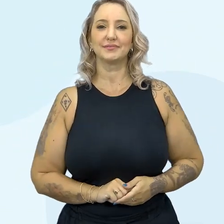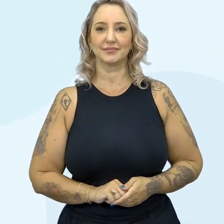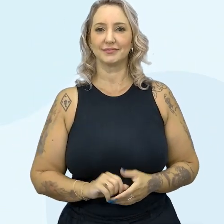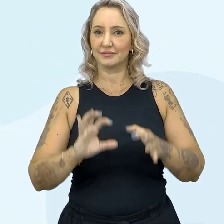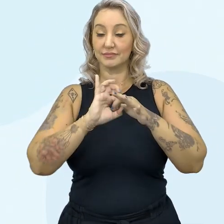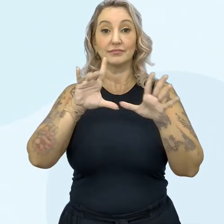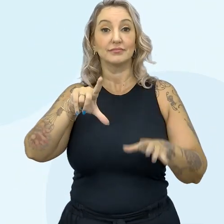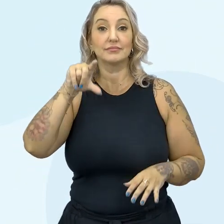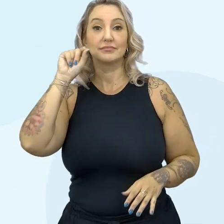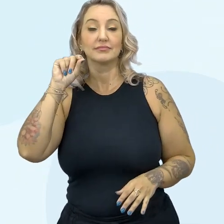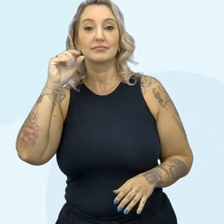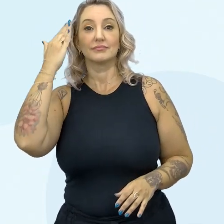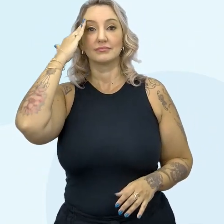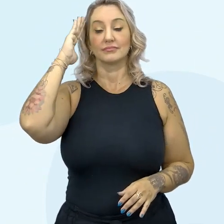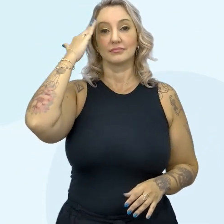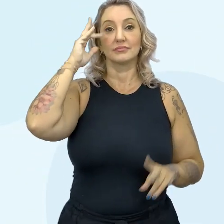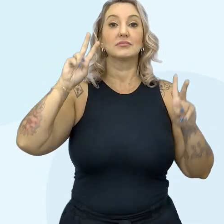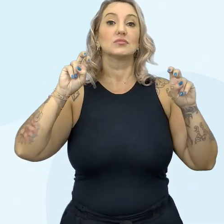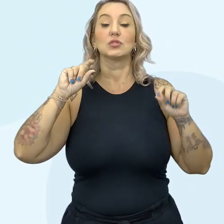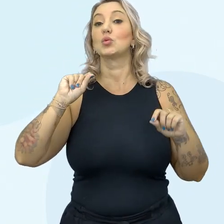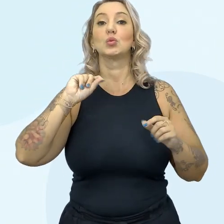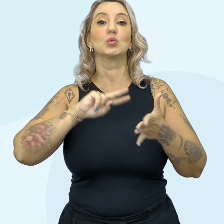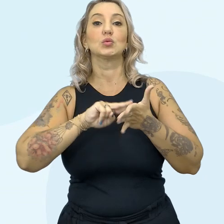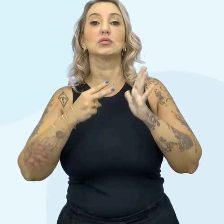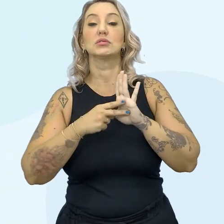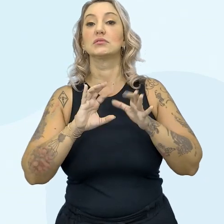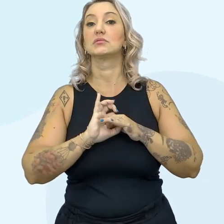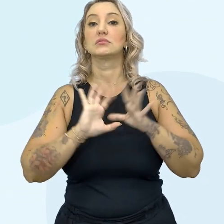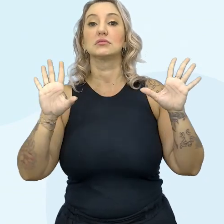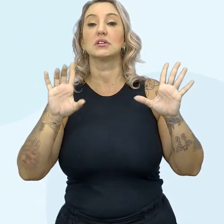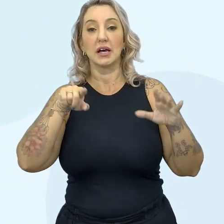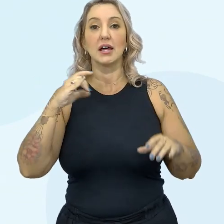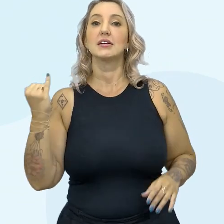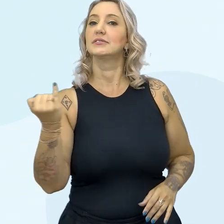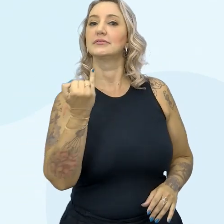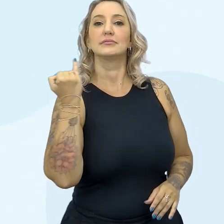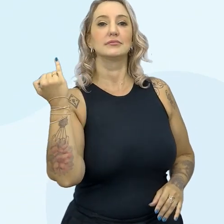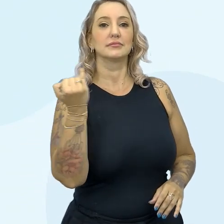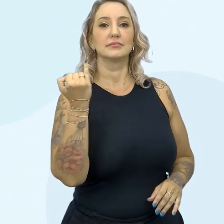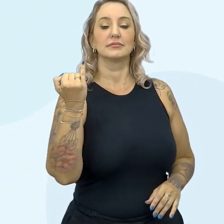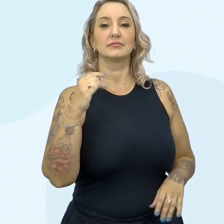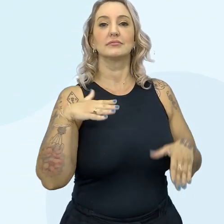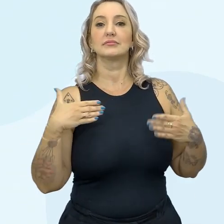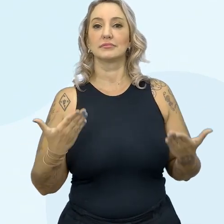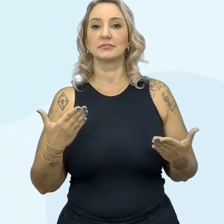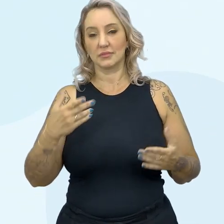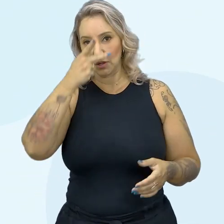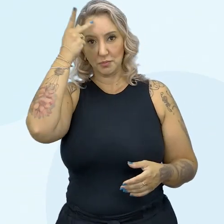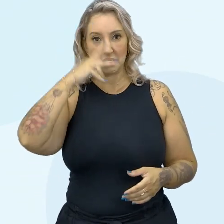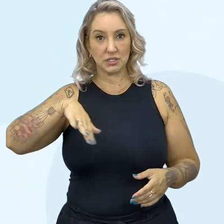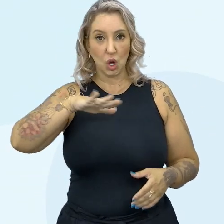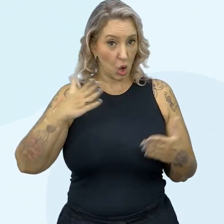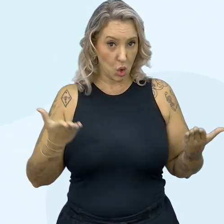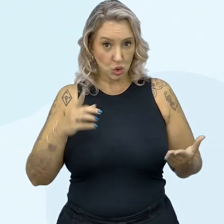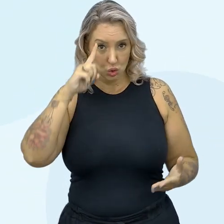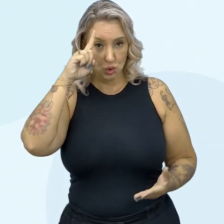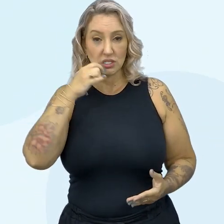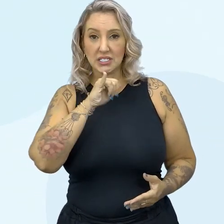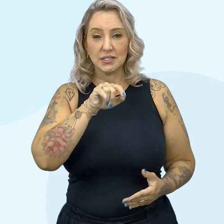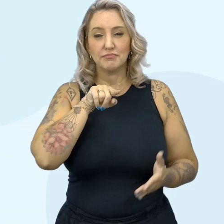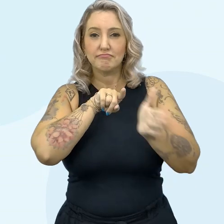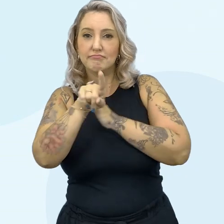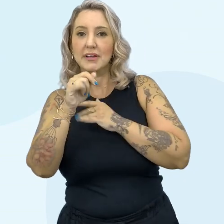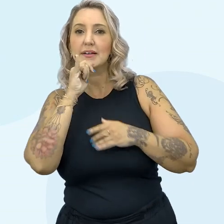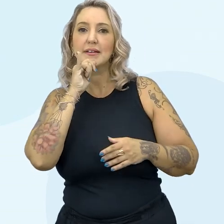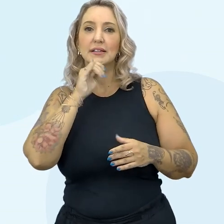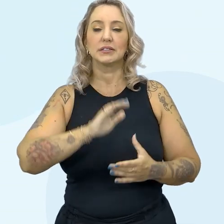liberdade de escolha e o entendimento sobre o que significa essa liberdade é essencial. Então, pessoal, hoje em dia, se você perguntar,